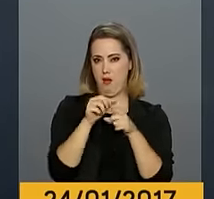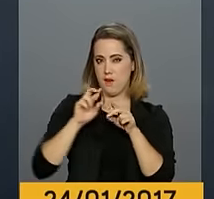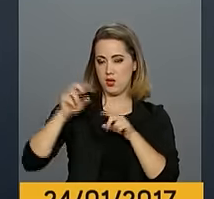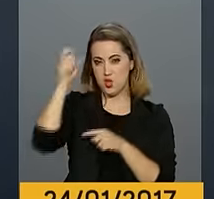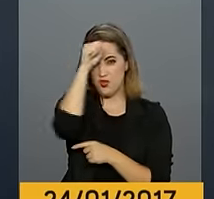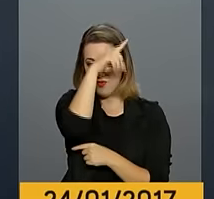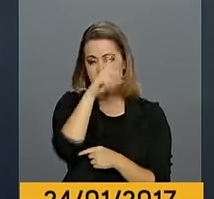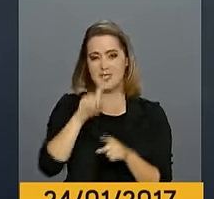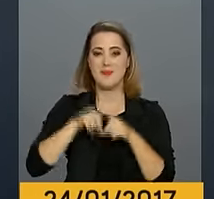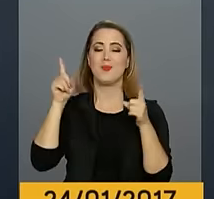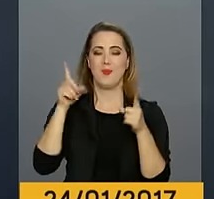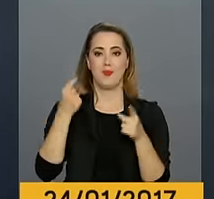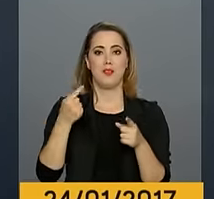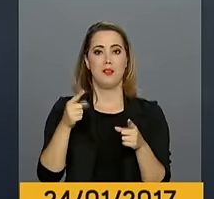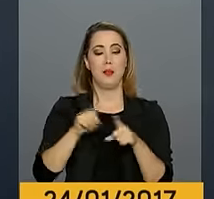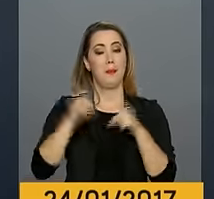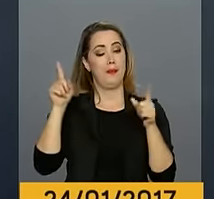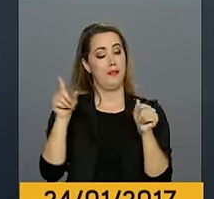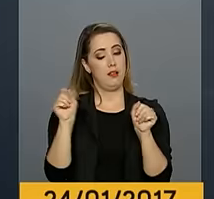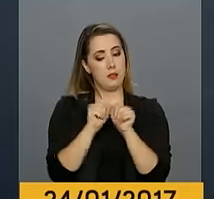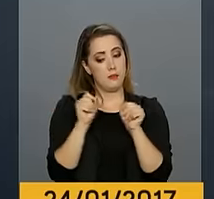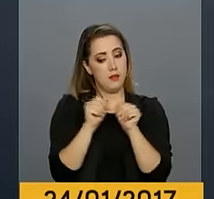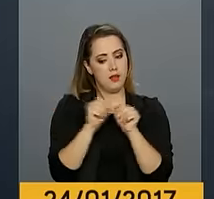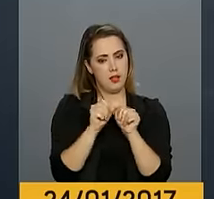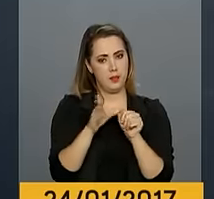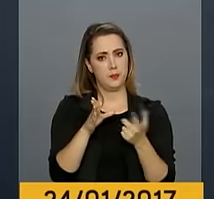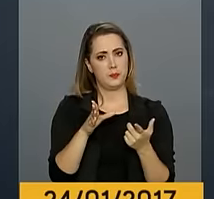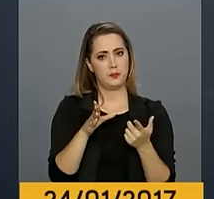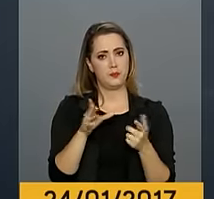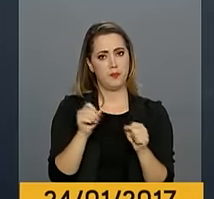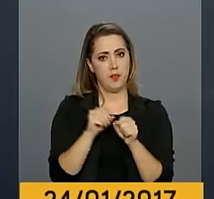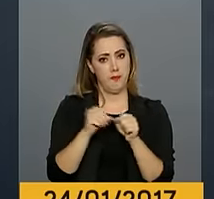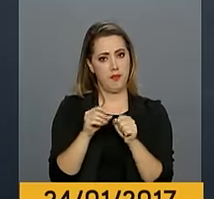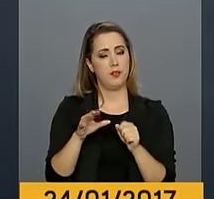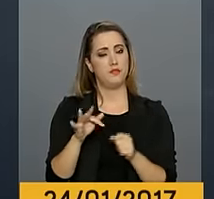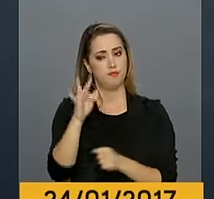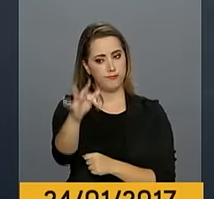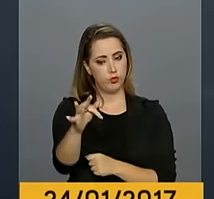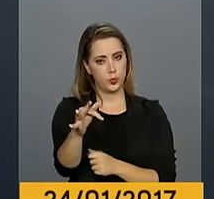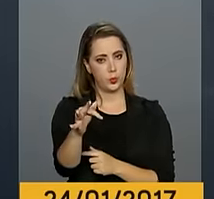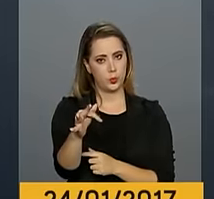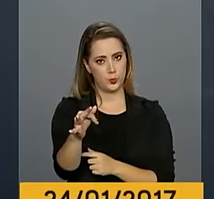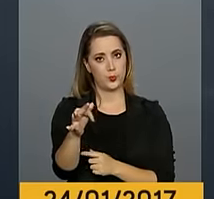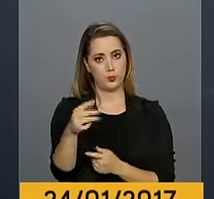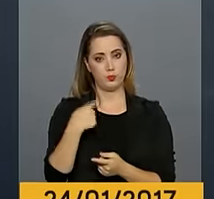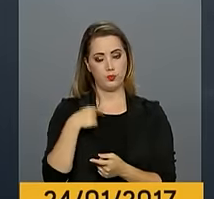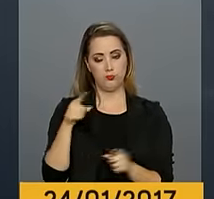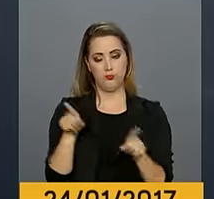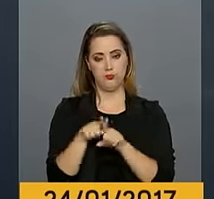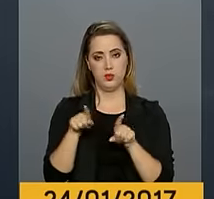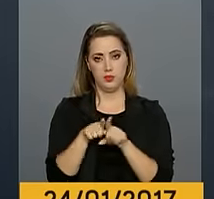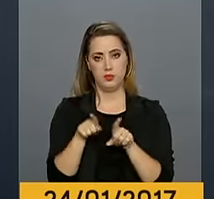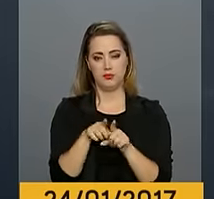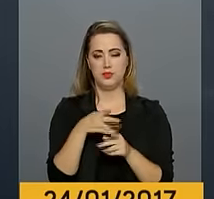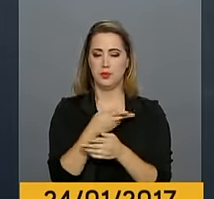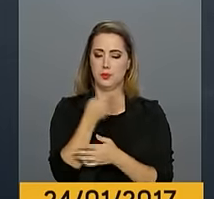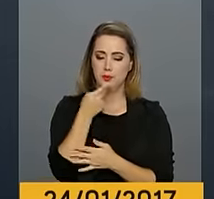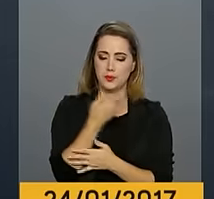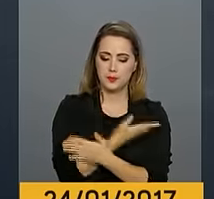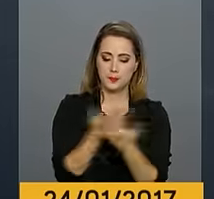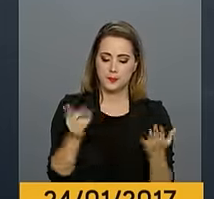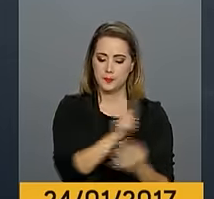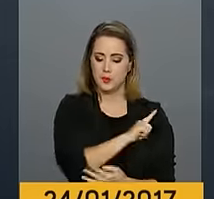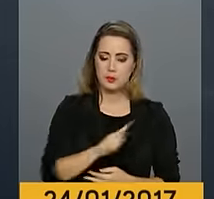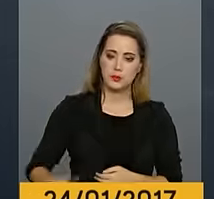Mas eu farei no meio de uma das reuniões, eu farei de maneira a também dizer aos senhores governadores